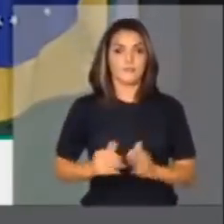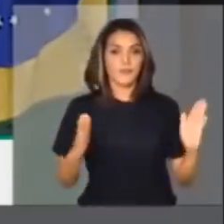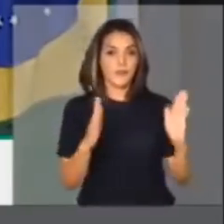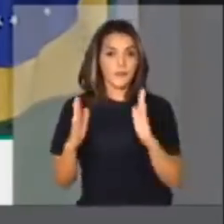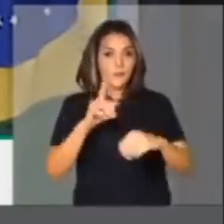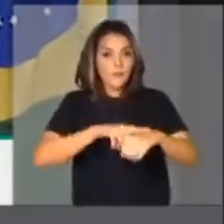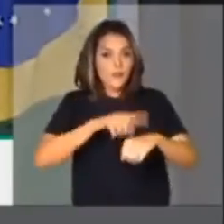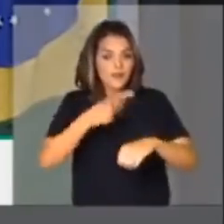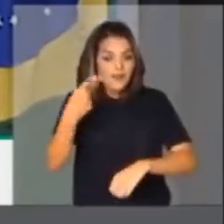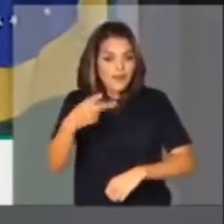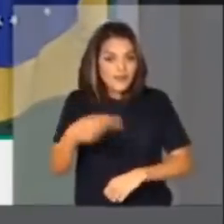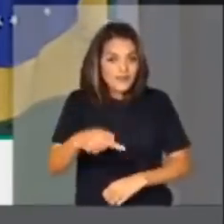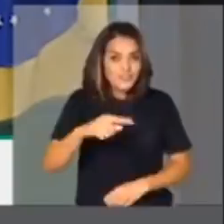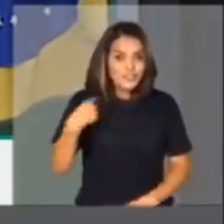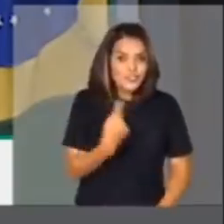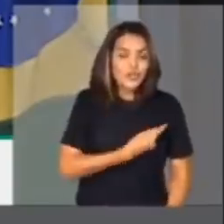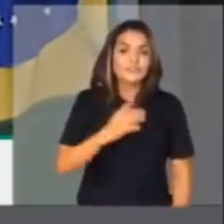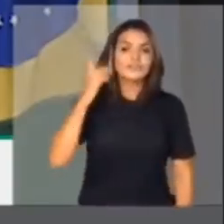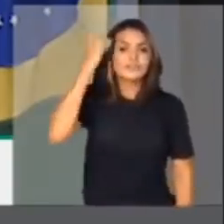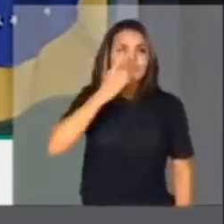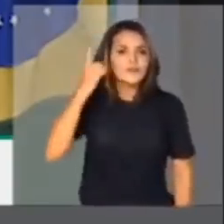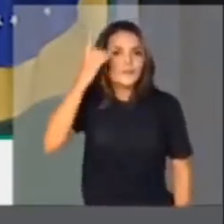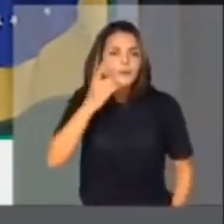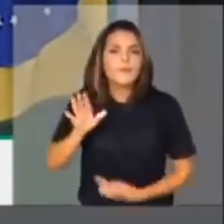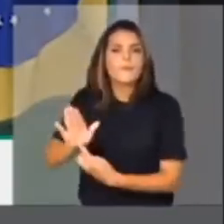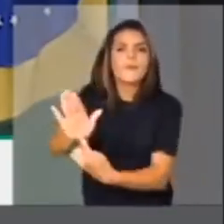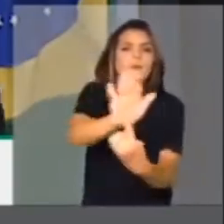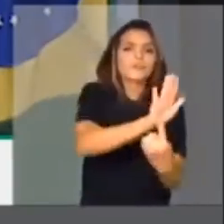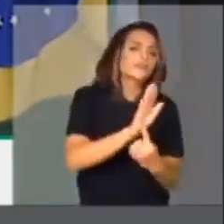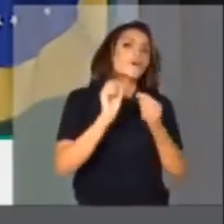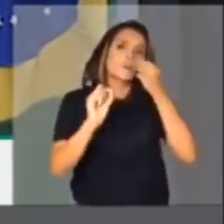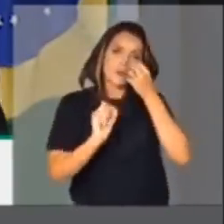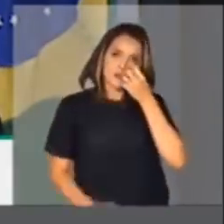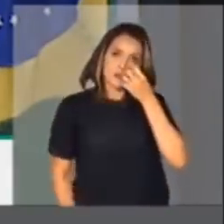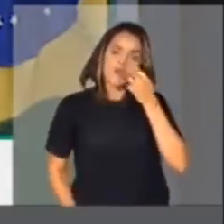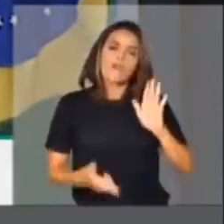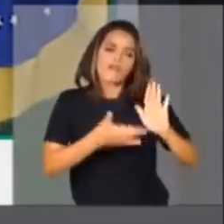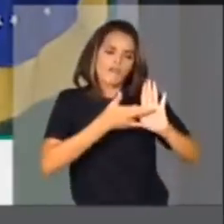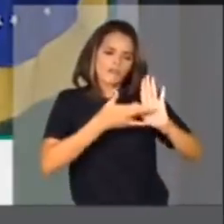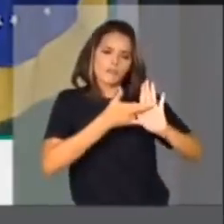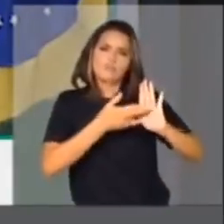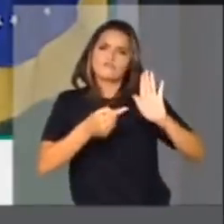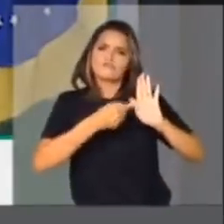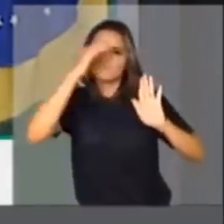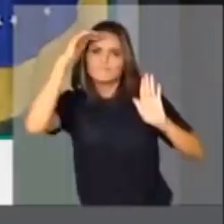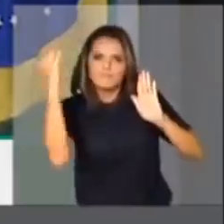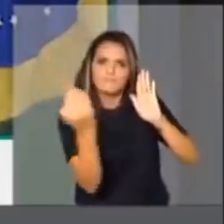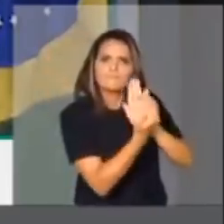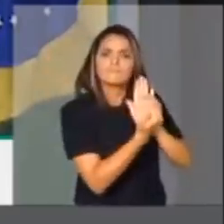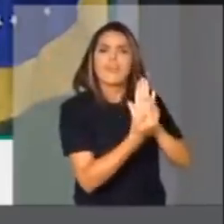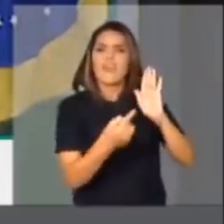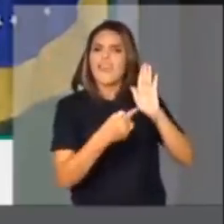demonstrar, dos nossos colegas deputados demonstrarem que o regimento não pode ser